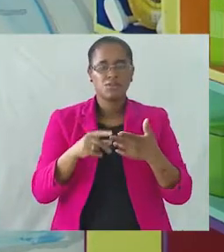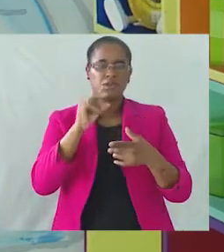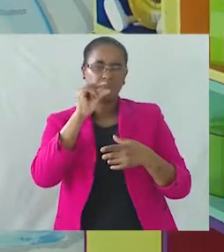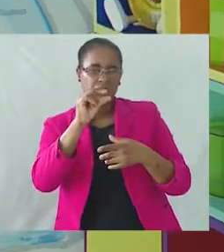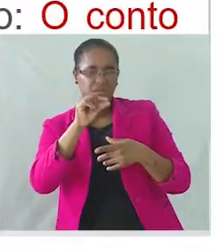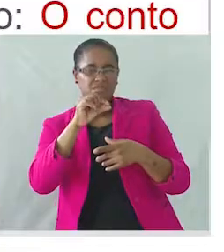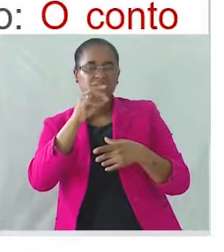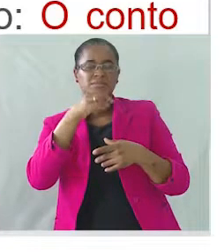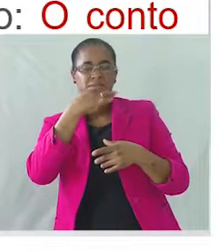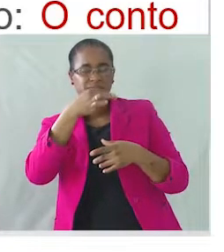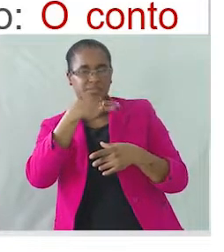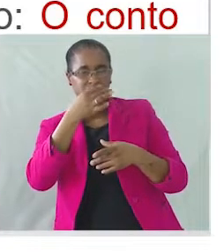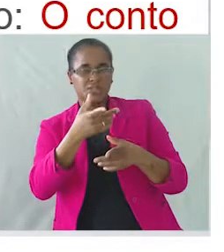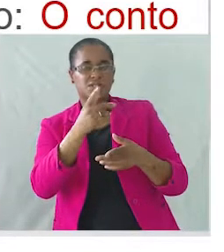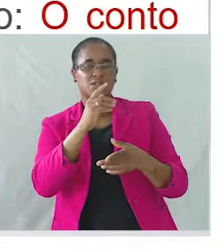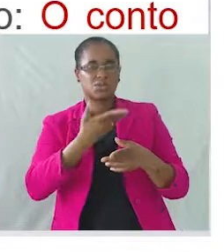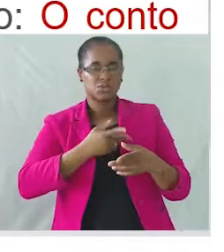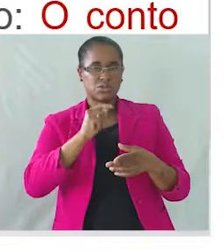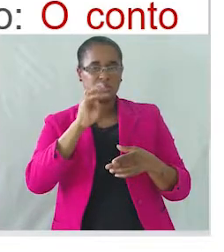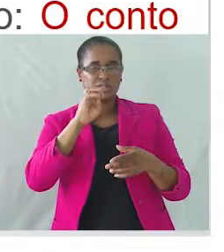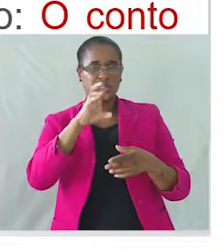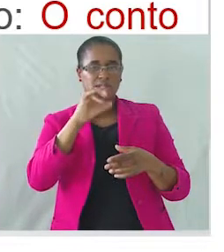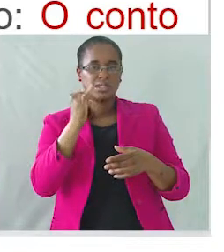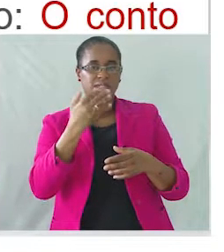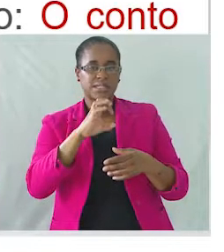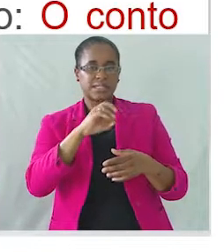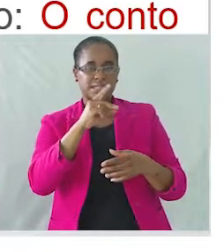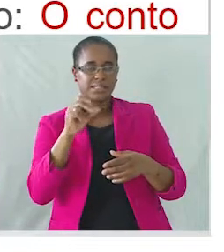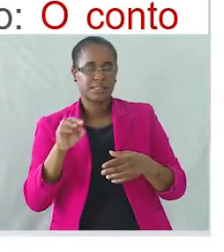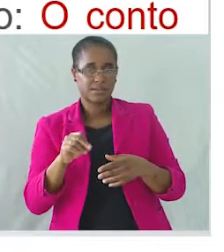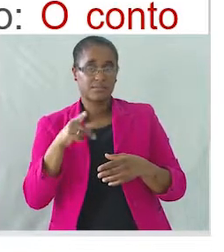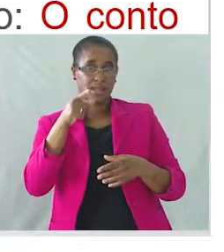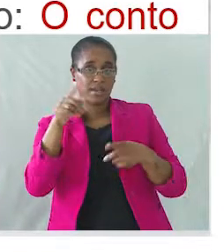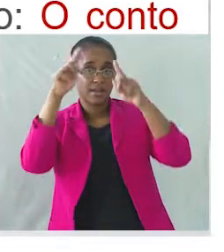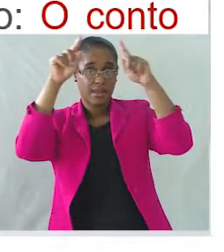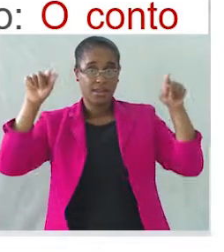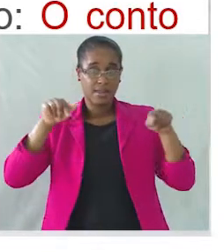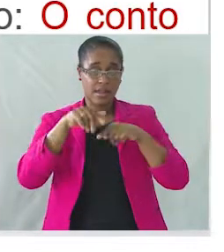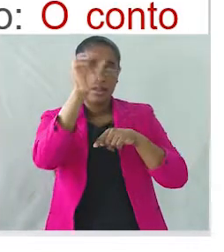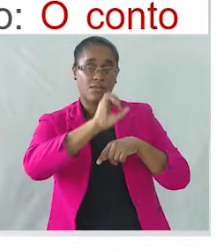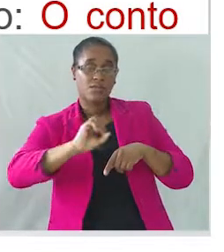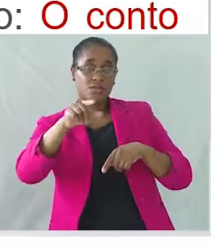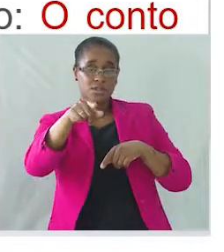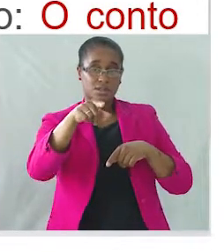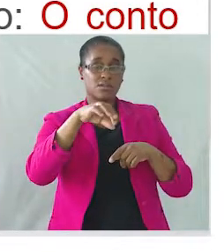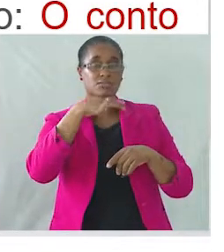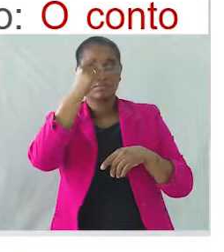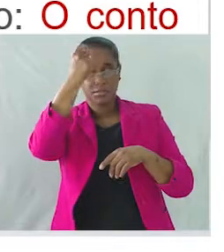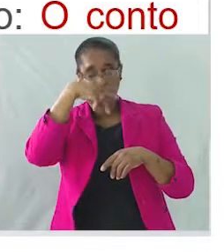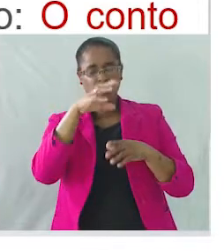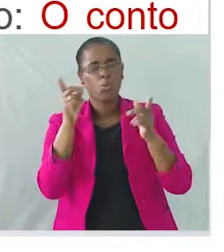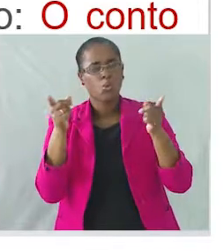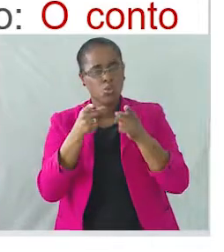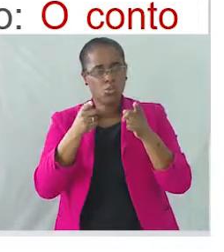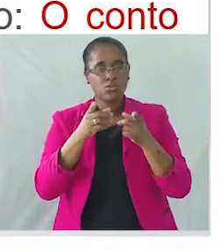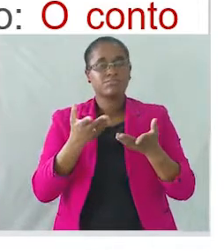descrição. Então, aqui na tela, vocês têm, conta uma narrativa curta, breve, de